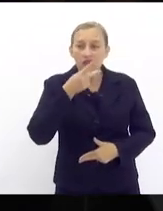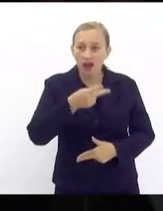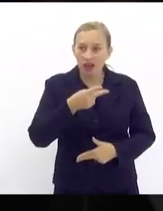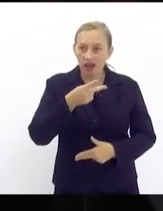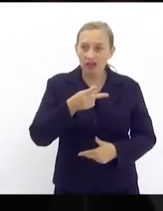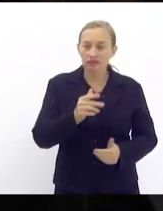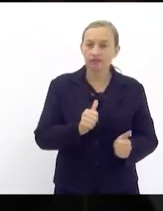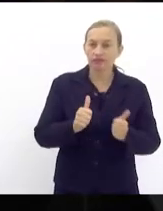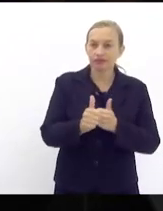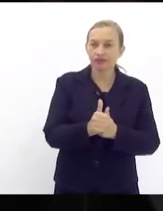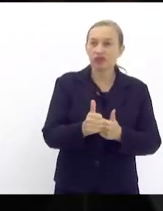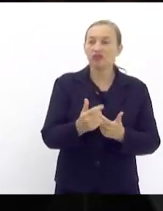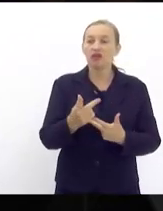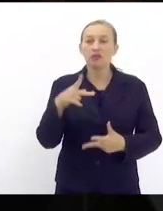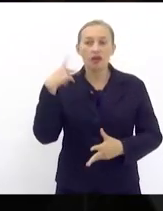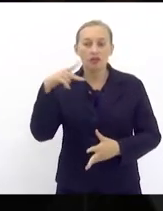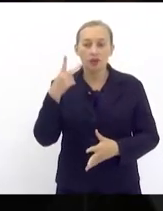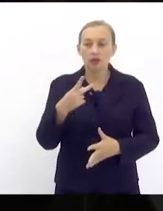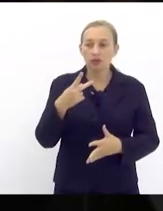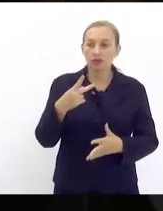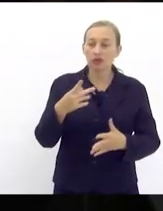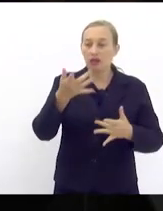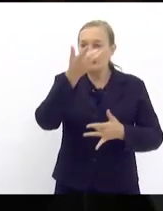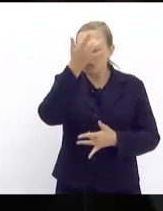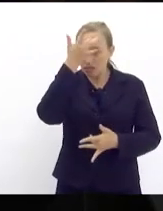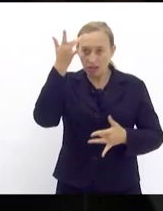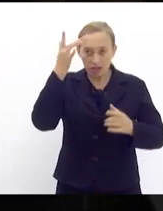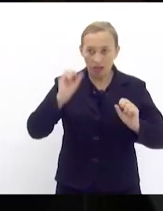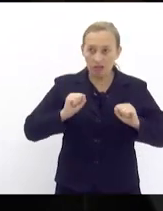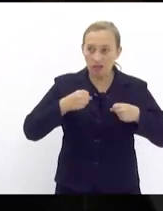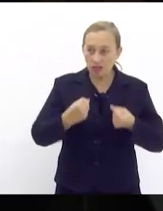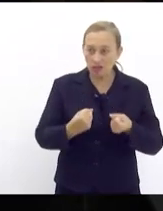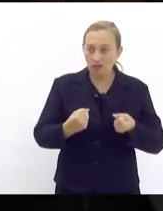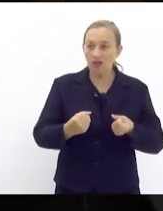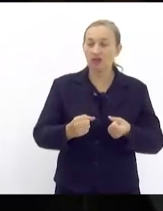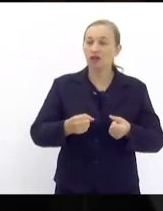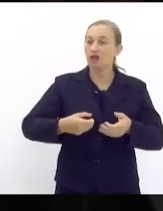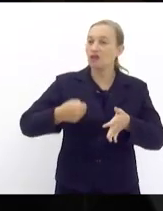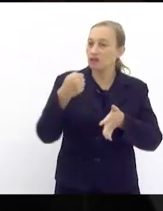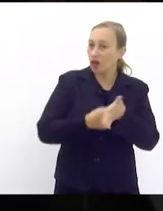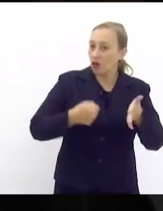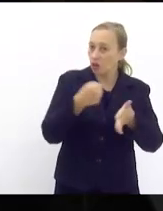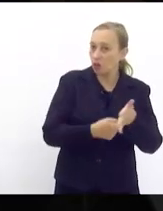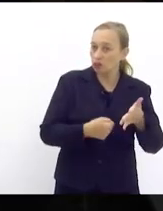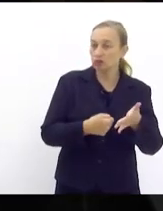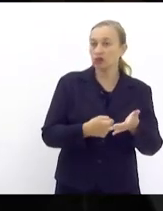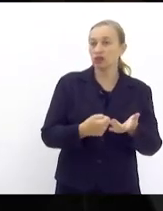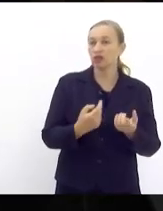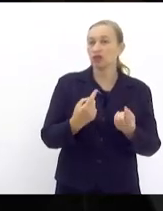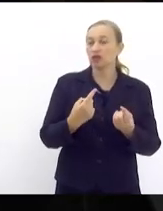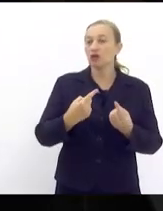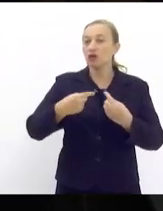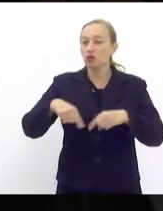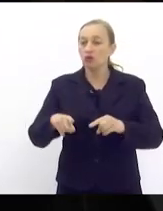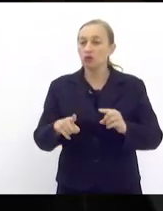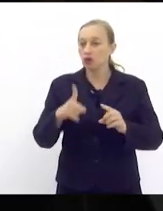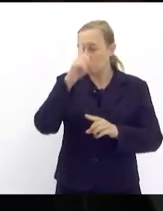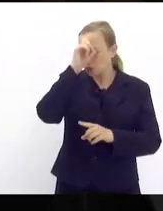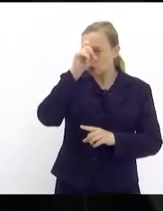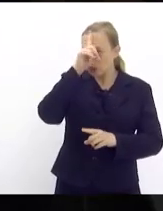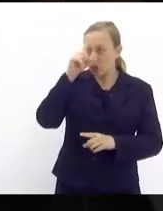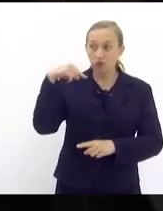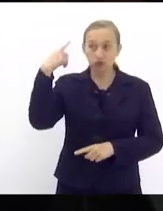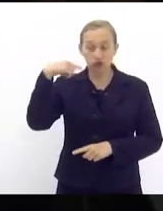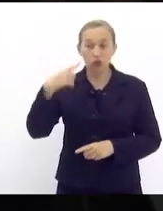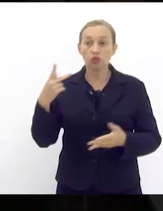parlamentar em defesa da Saúde Mental e da luta antimanicomial que aconteceu hoje